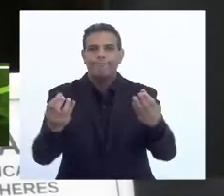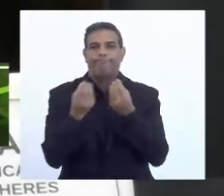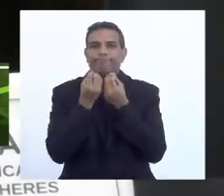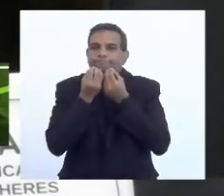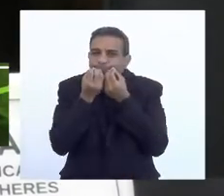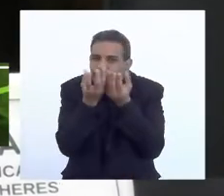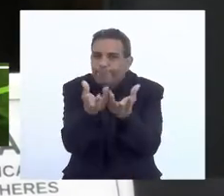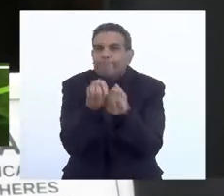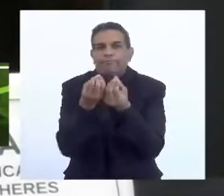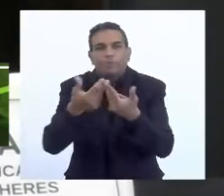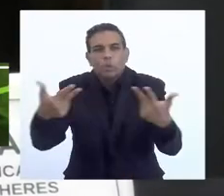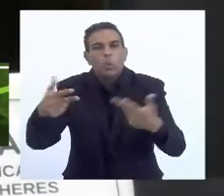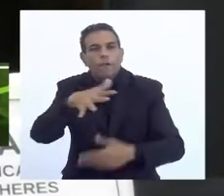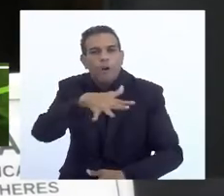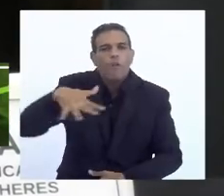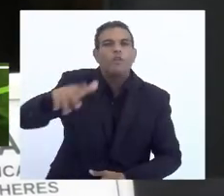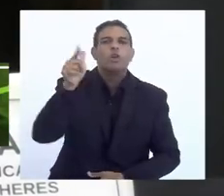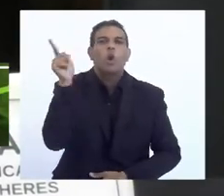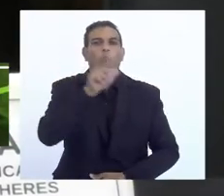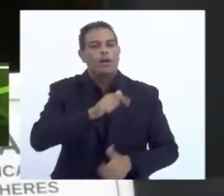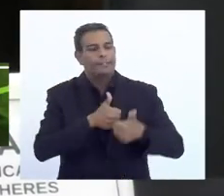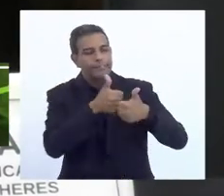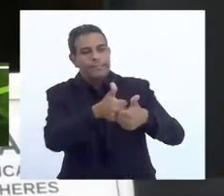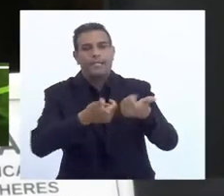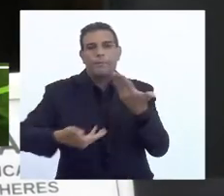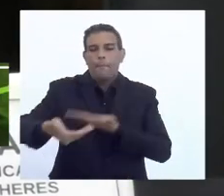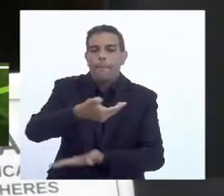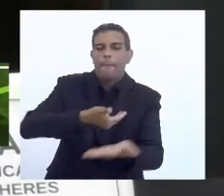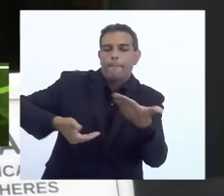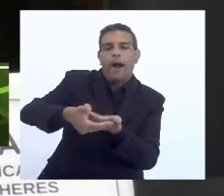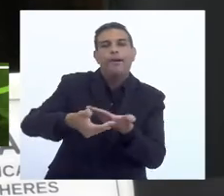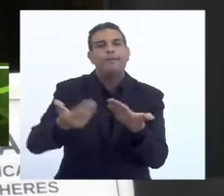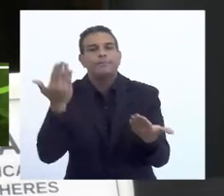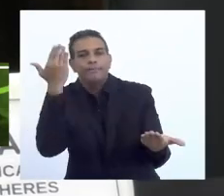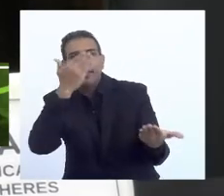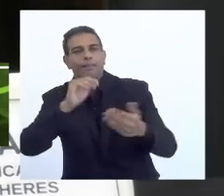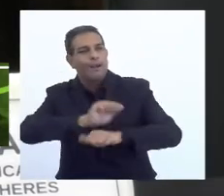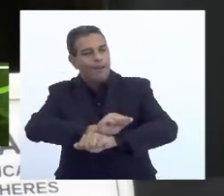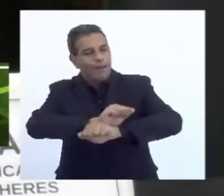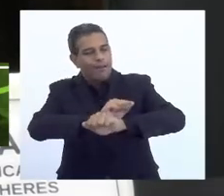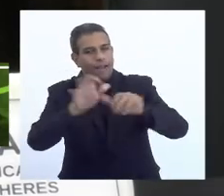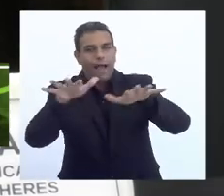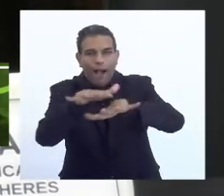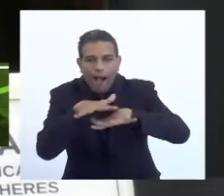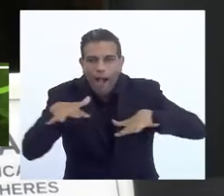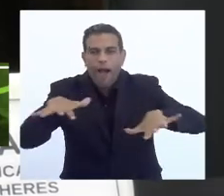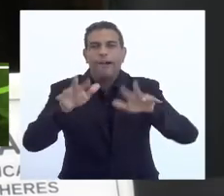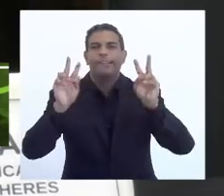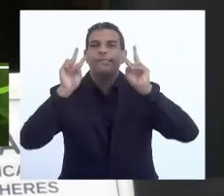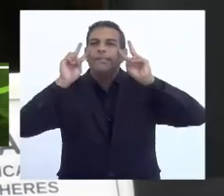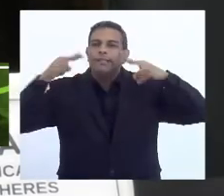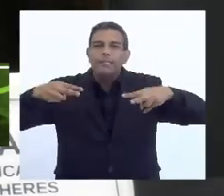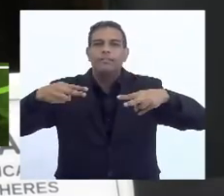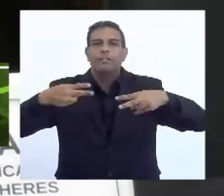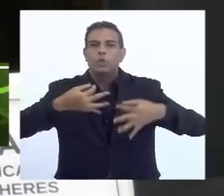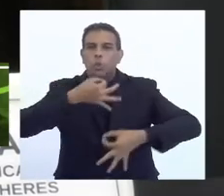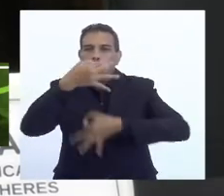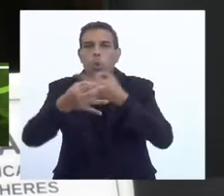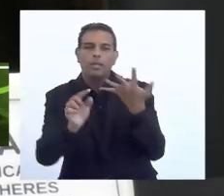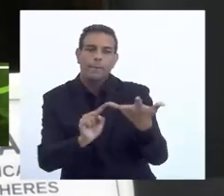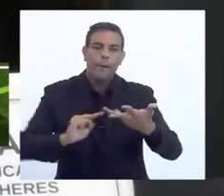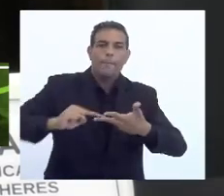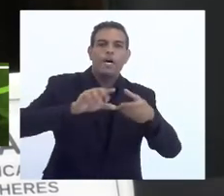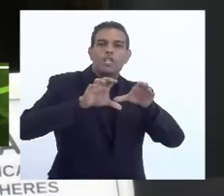muito convocar todas vocês a continuar trocando com a gente, porque entendemos que esse espaço de troca, de escuta e de